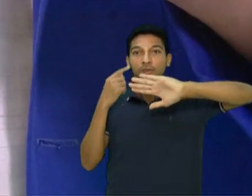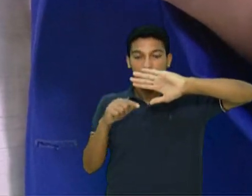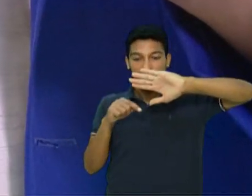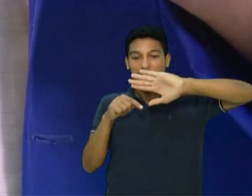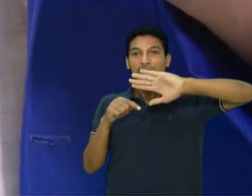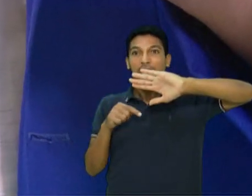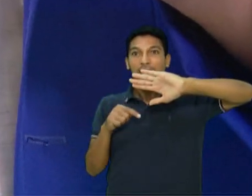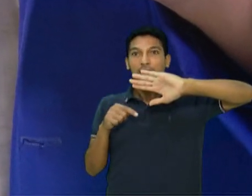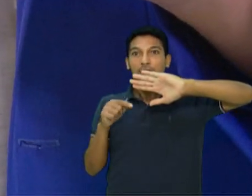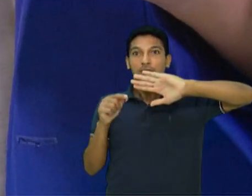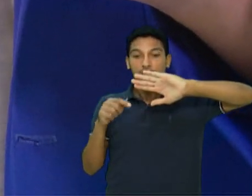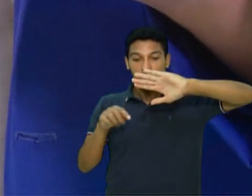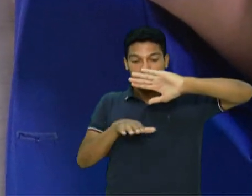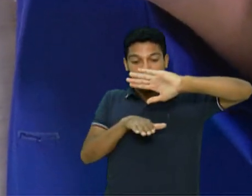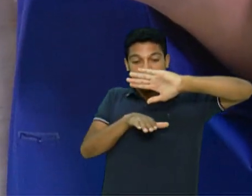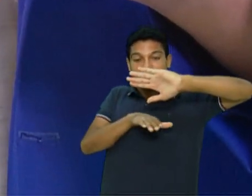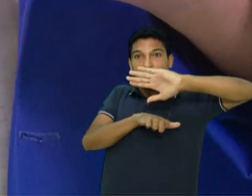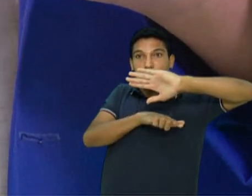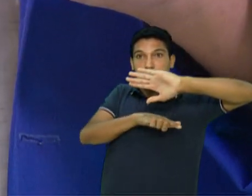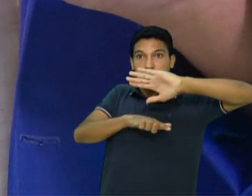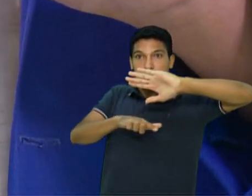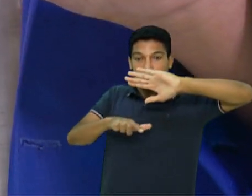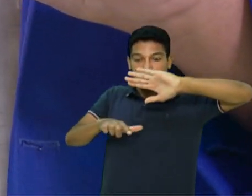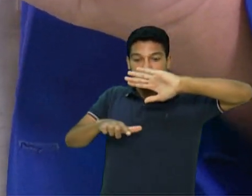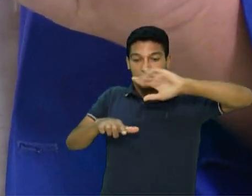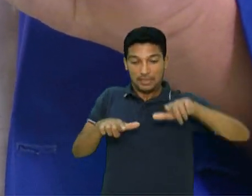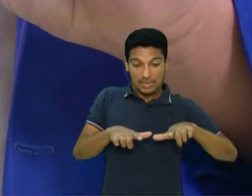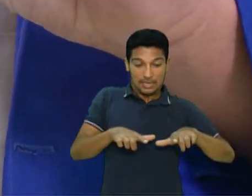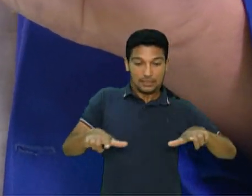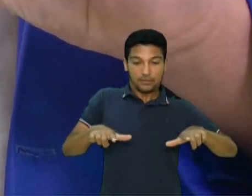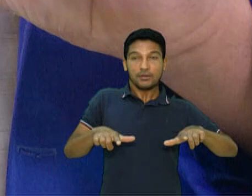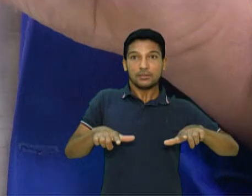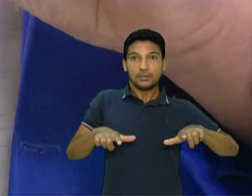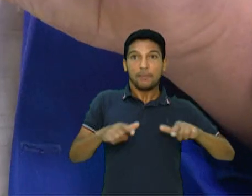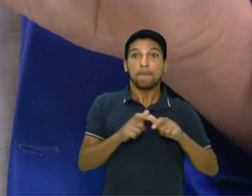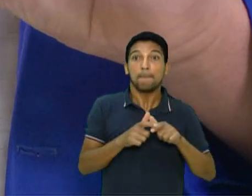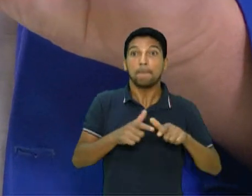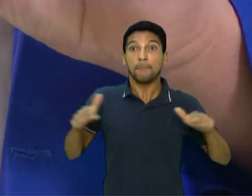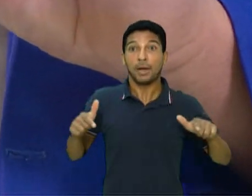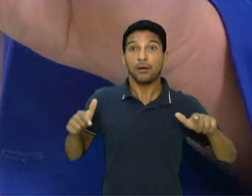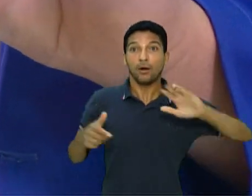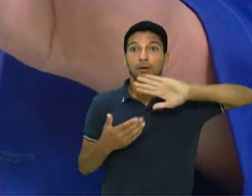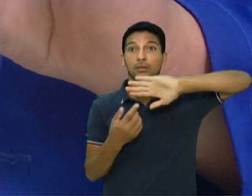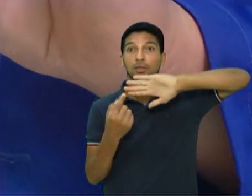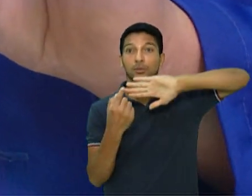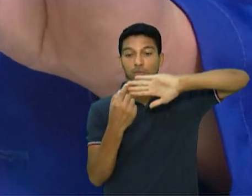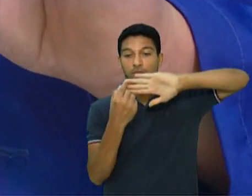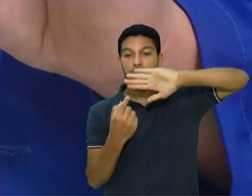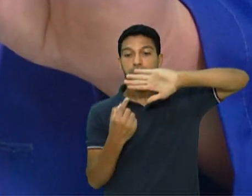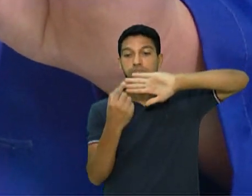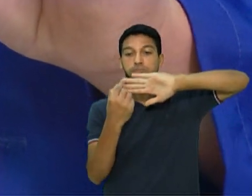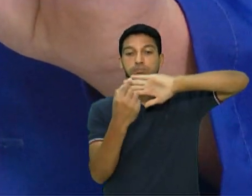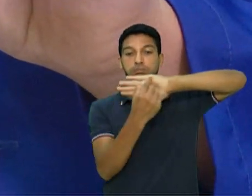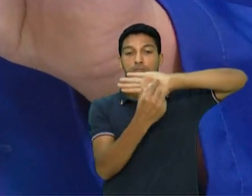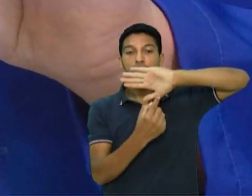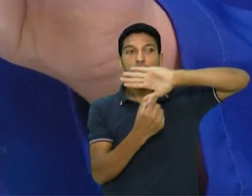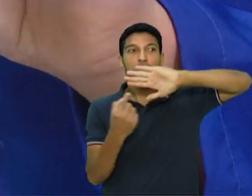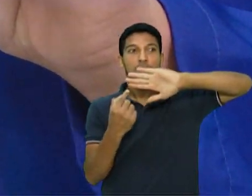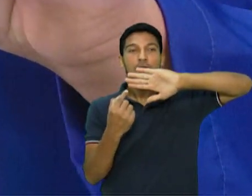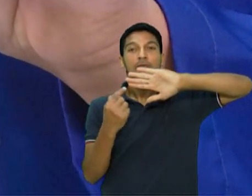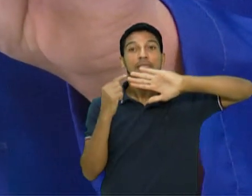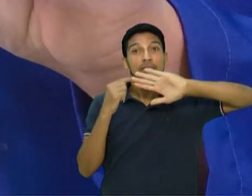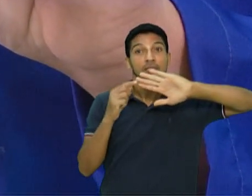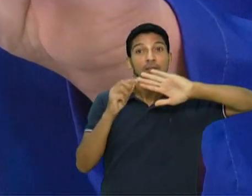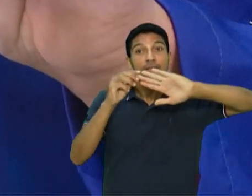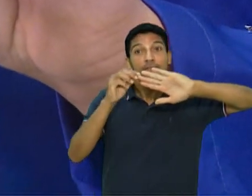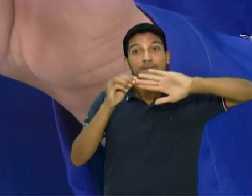maior que o lado? Pode, basta que eu incline aqui um pouquinho, olha, se eu inclinar assim, né? O que